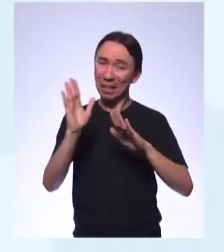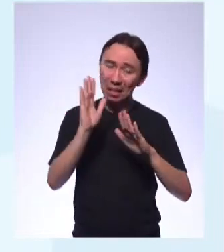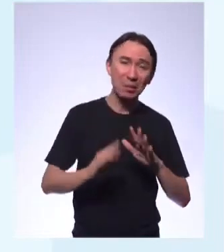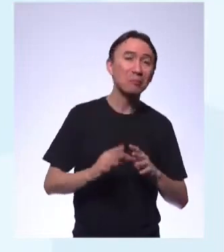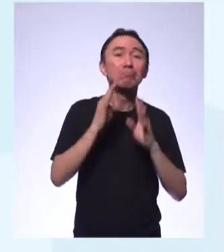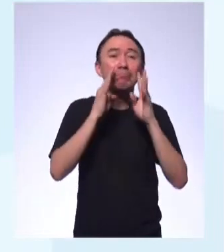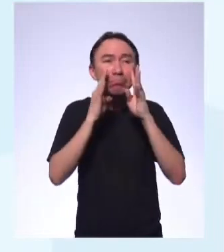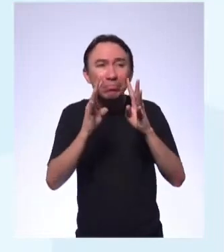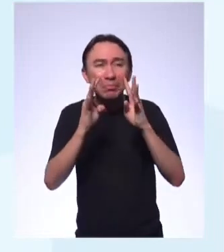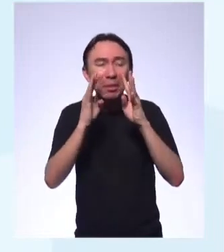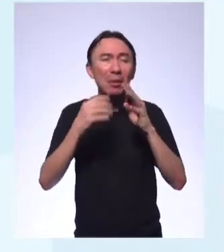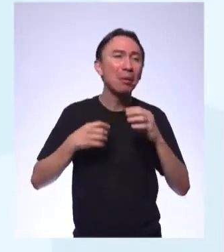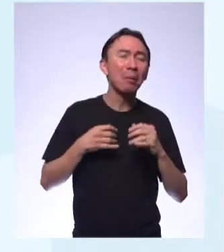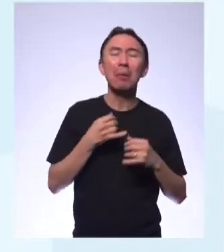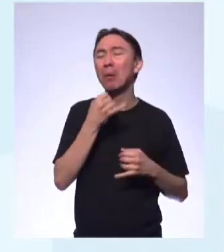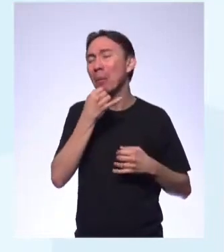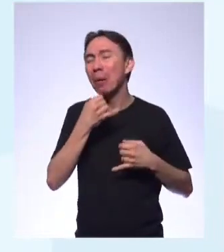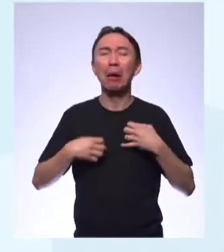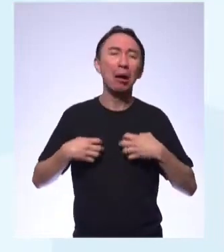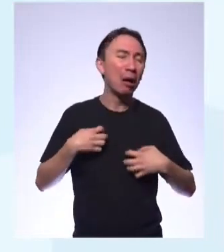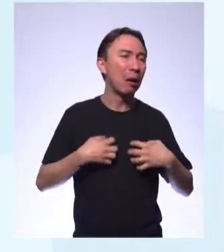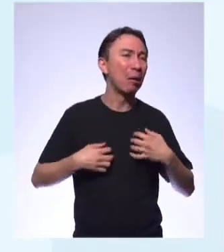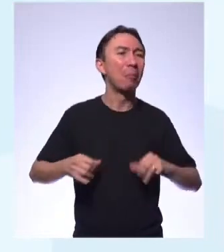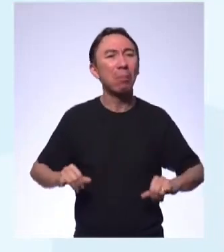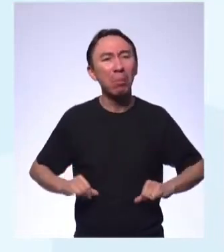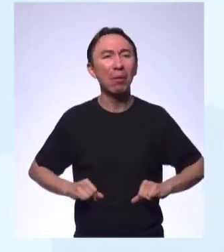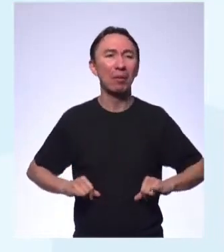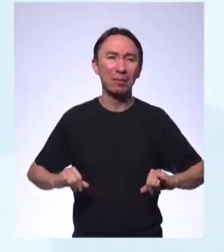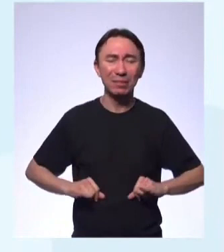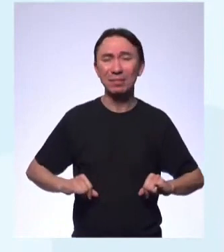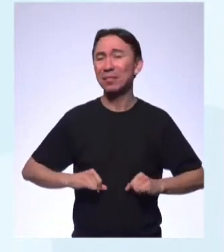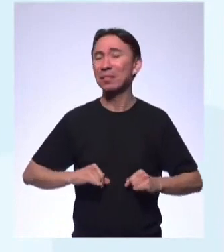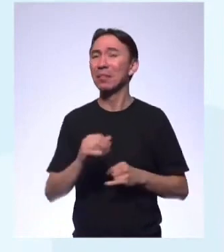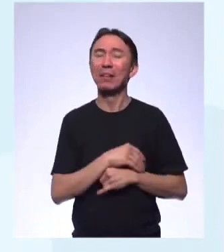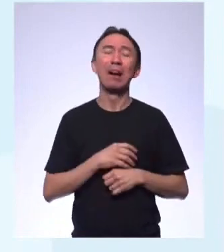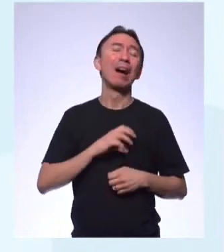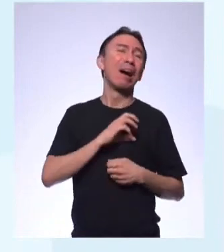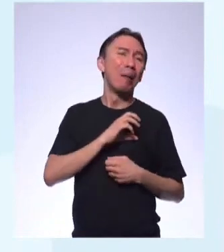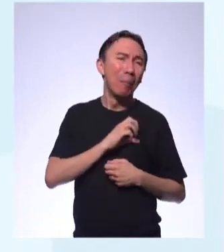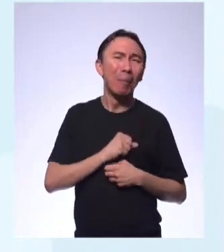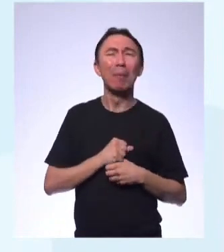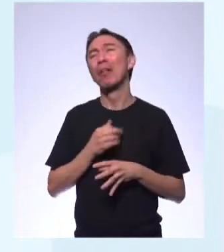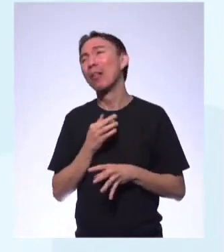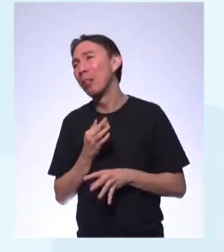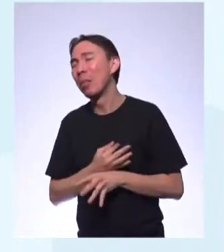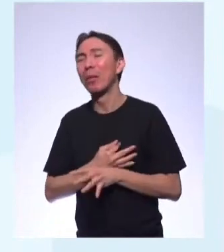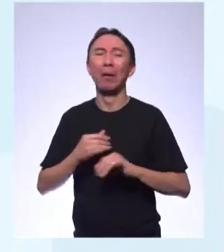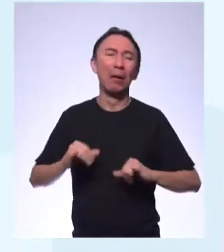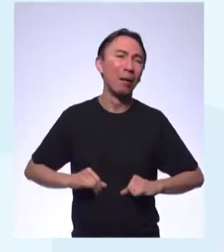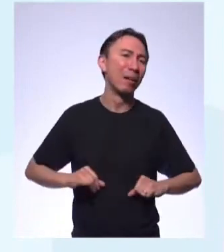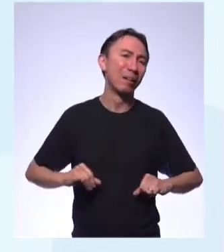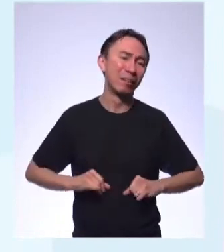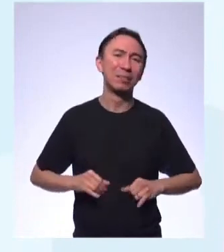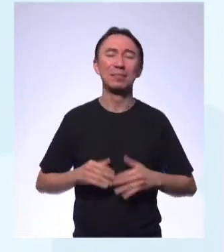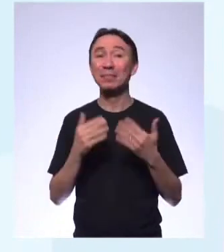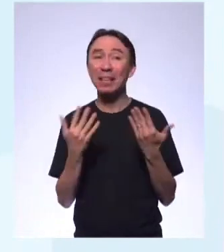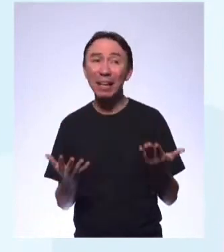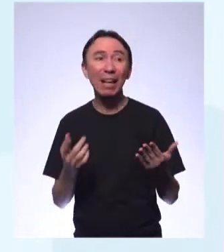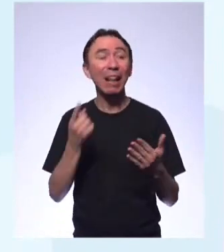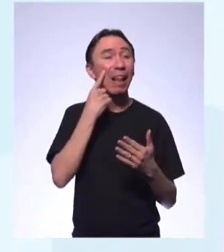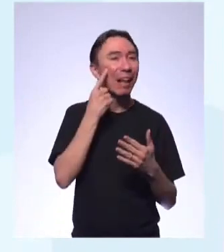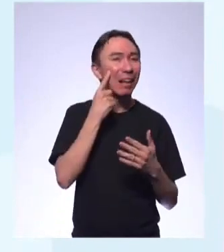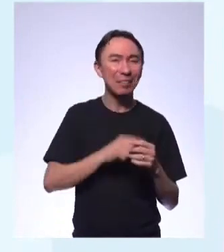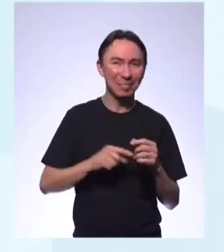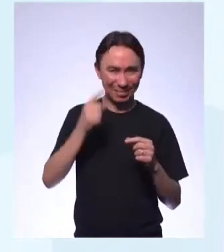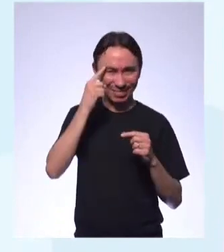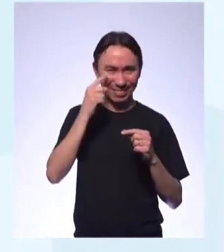que o amor acende em meu peito desfeito, de tanto amar e penar, ó mar. Qual o significado da expressão em destaque